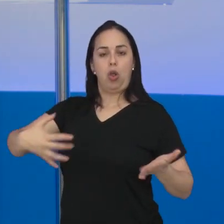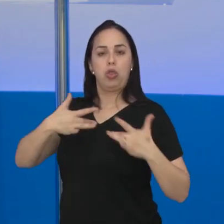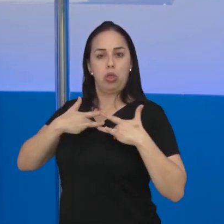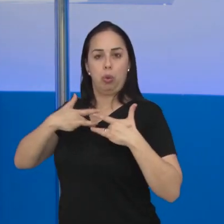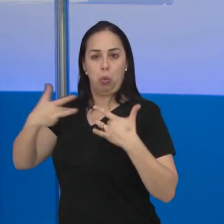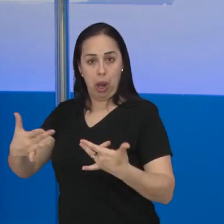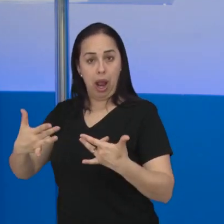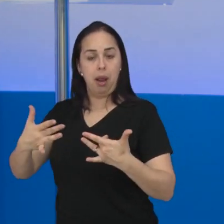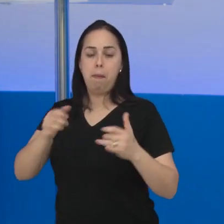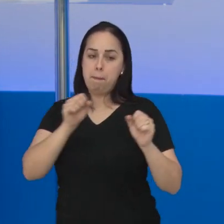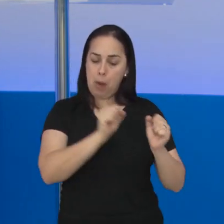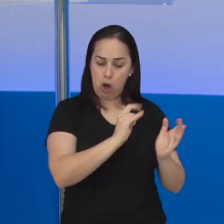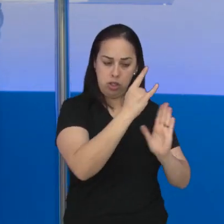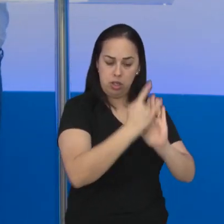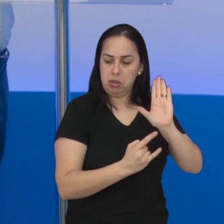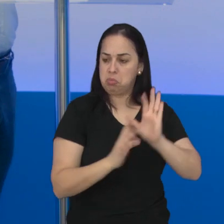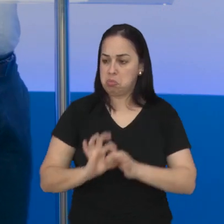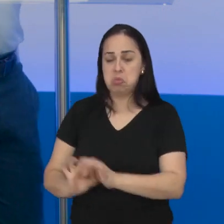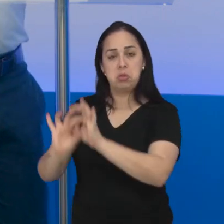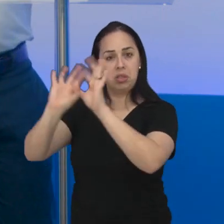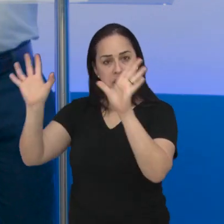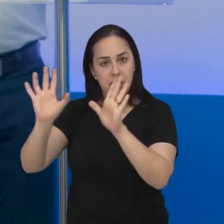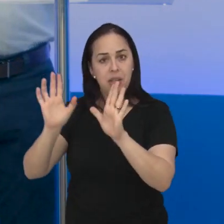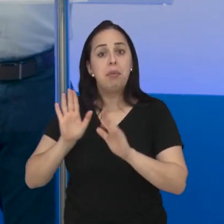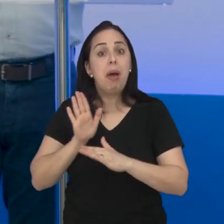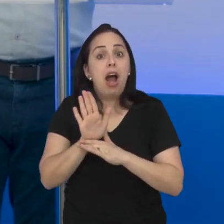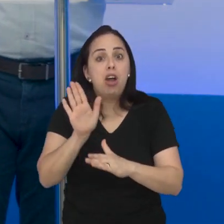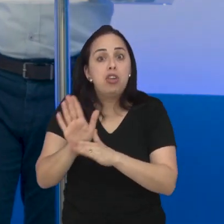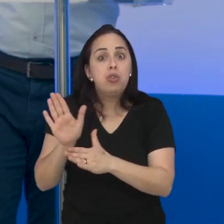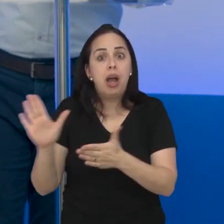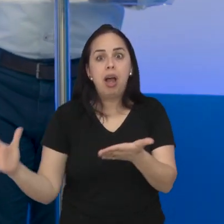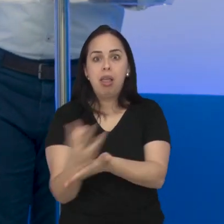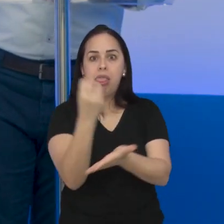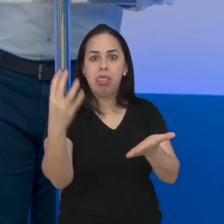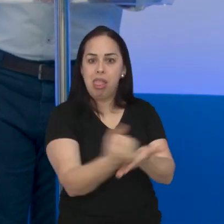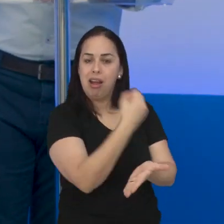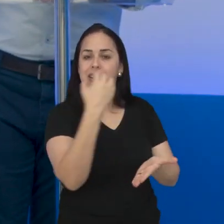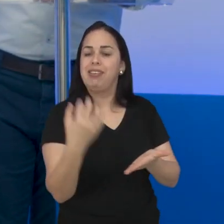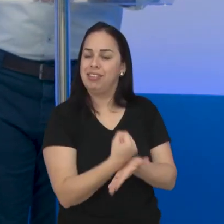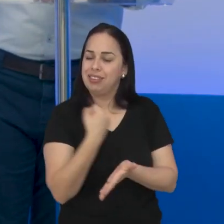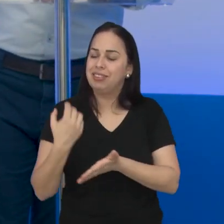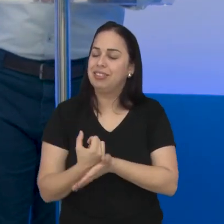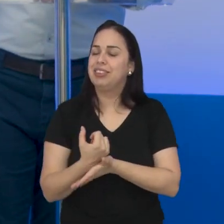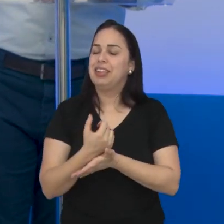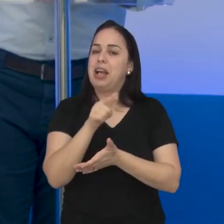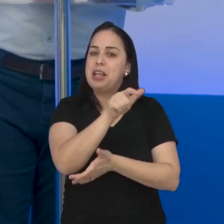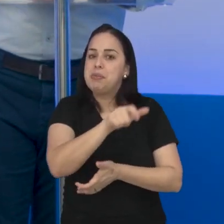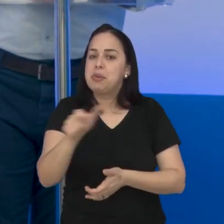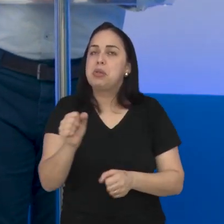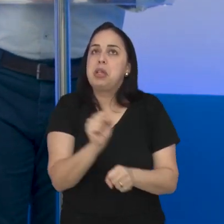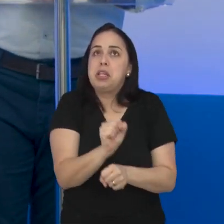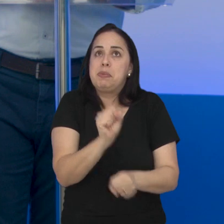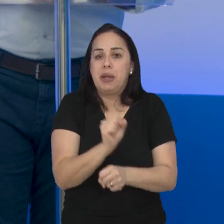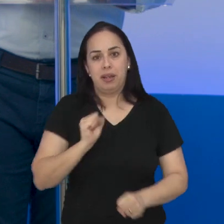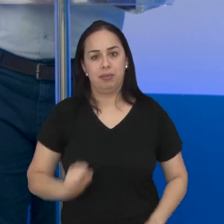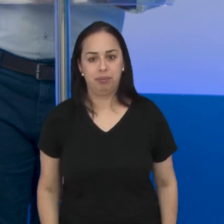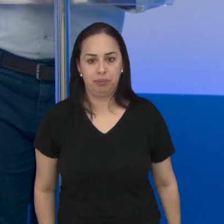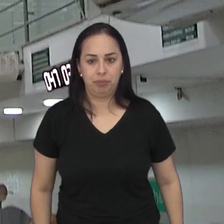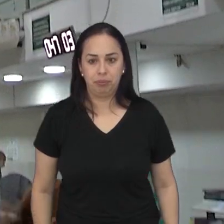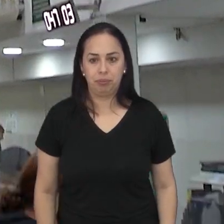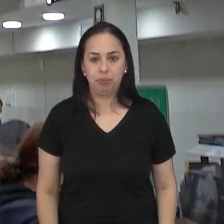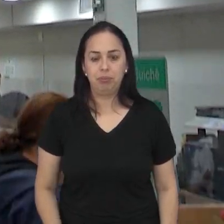Para especialistas e para a Câmara, a medida pode ajudar a ampliar as doações e salvar vida, viu? Salvar a vida de quem espera por um